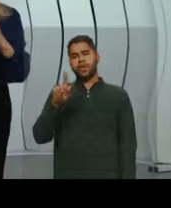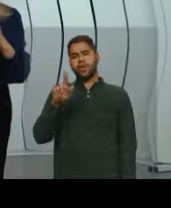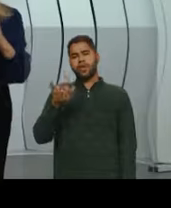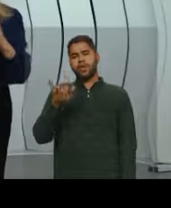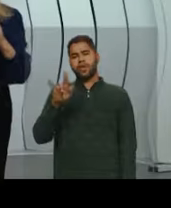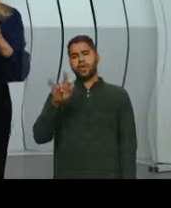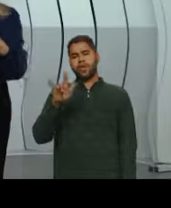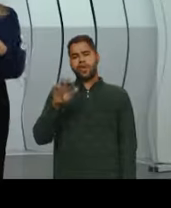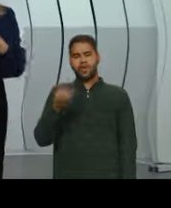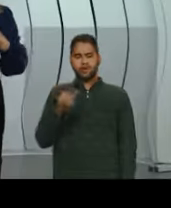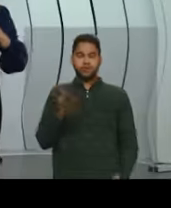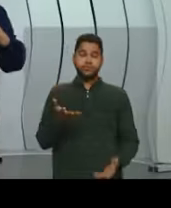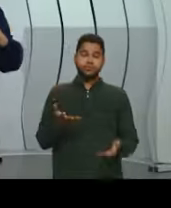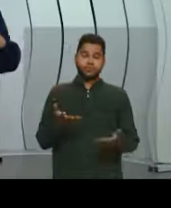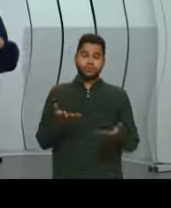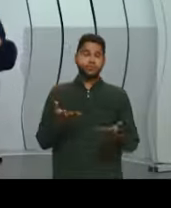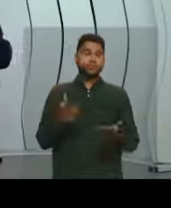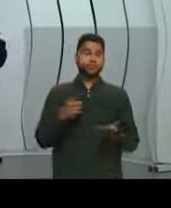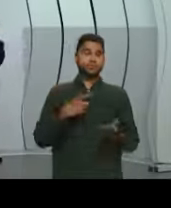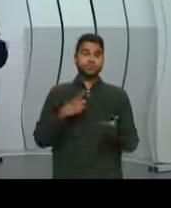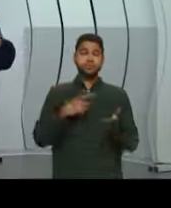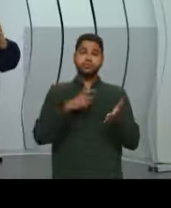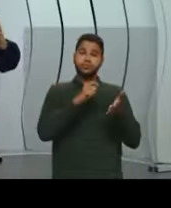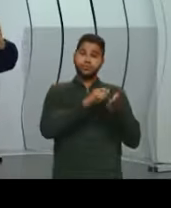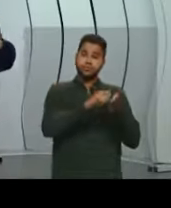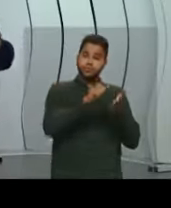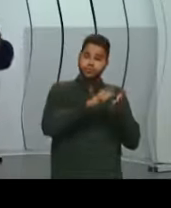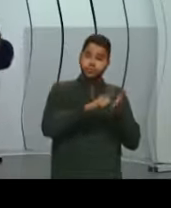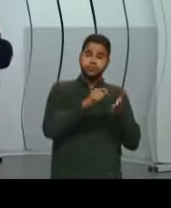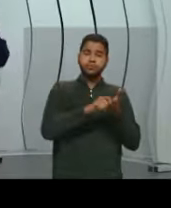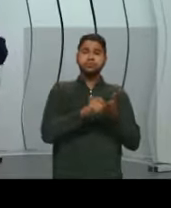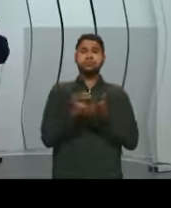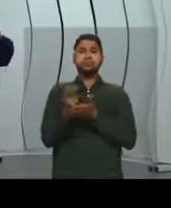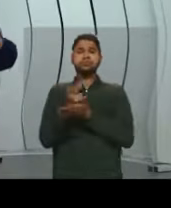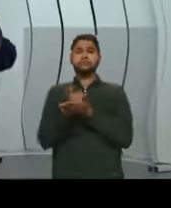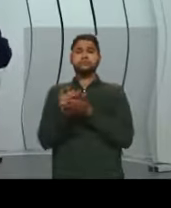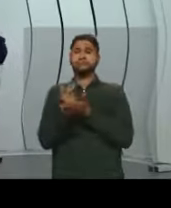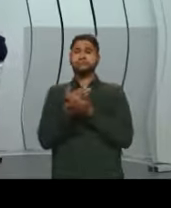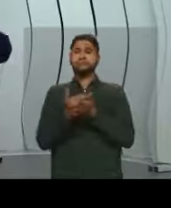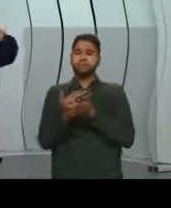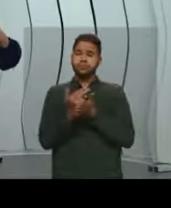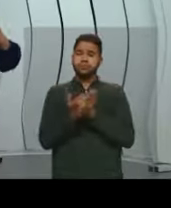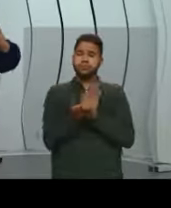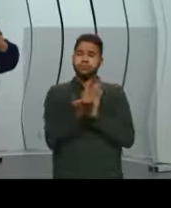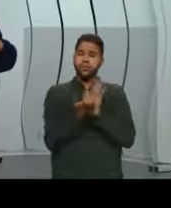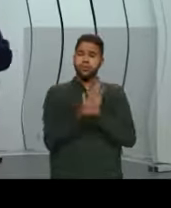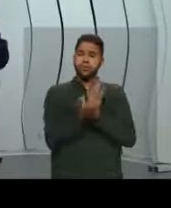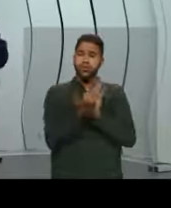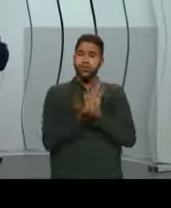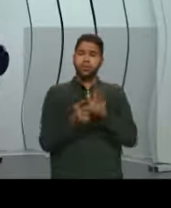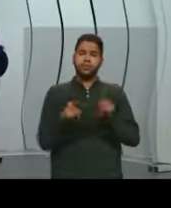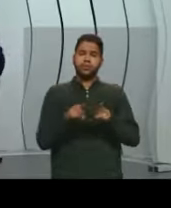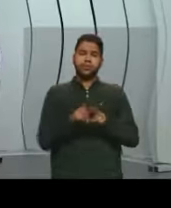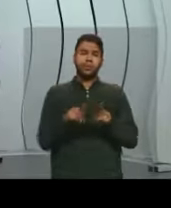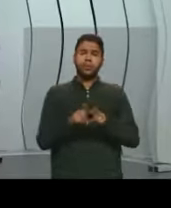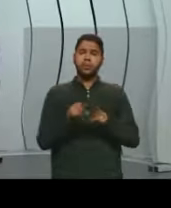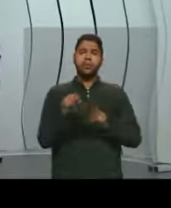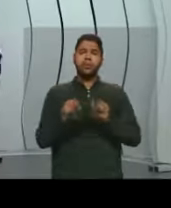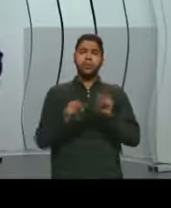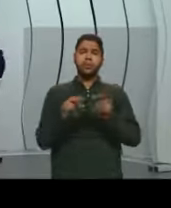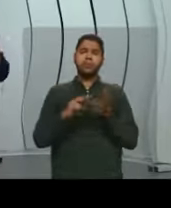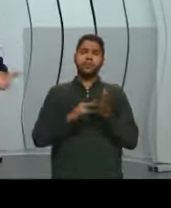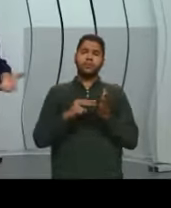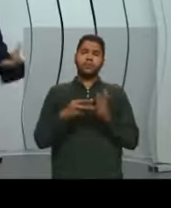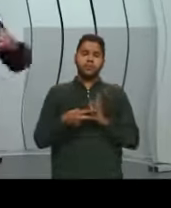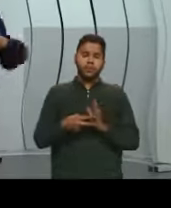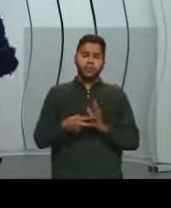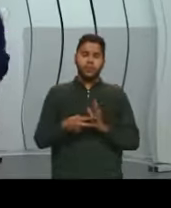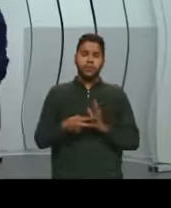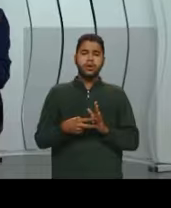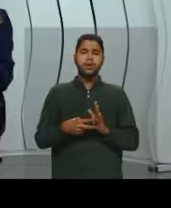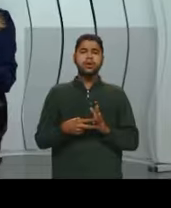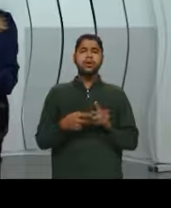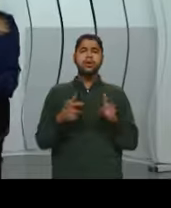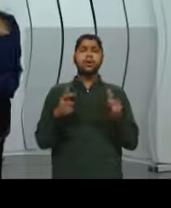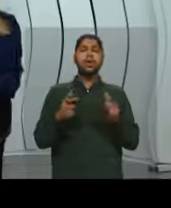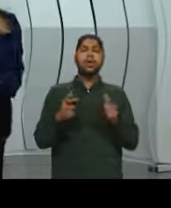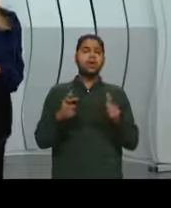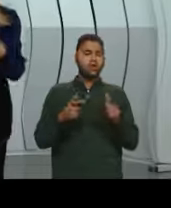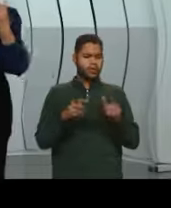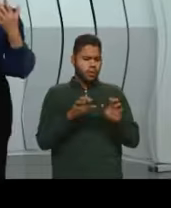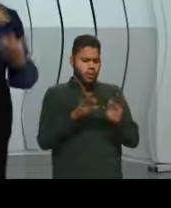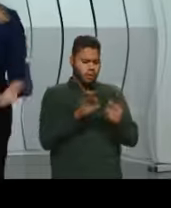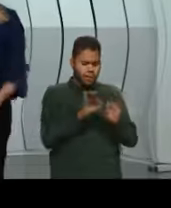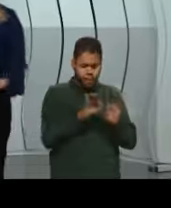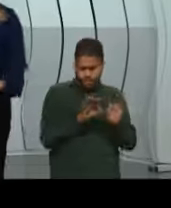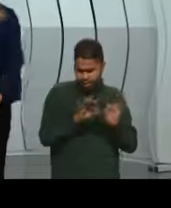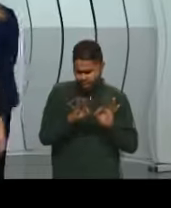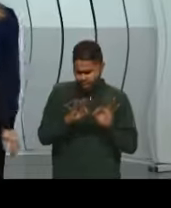né, a imagem, e tem escrito o que significa aquele objeto e onde você vai